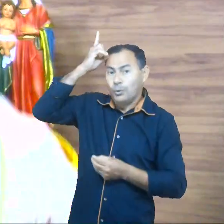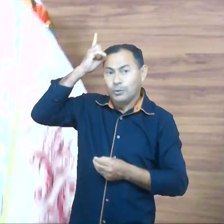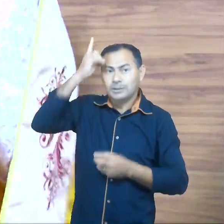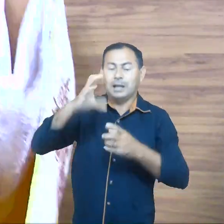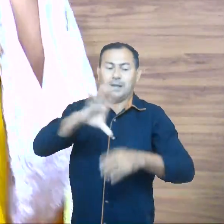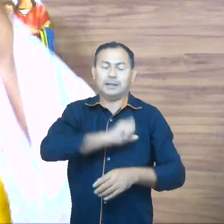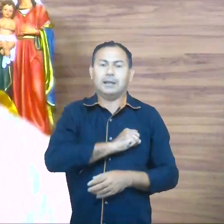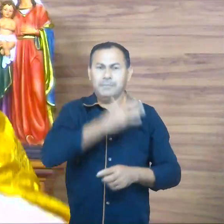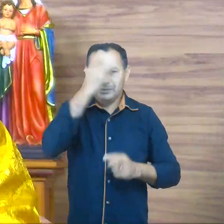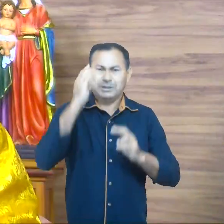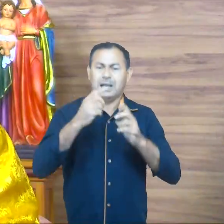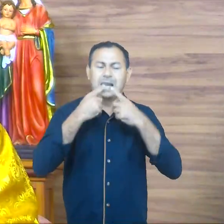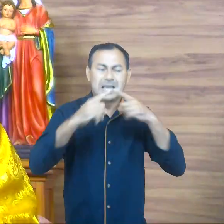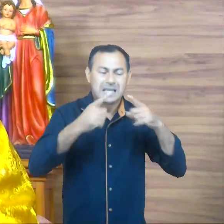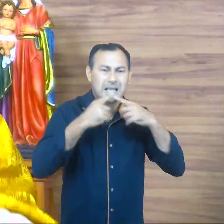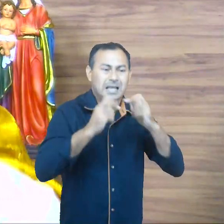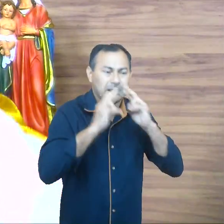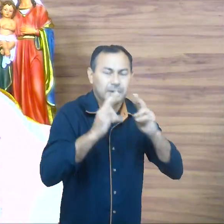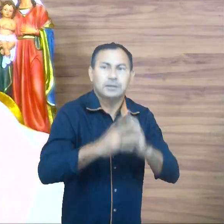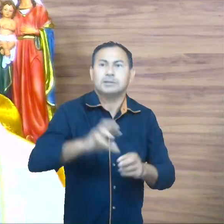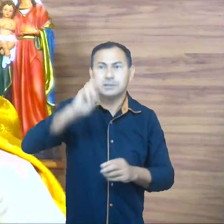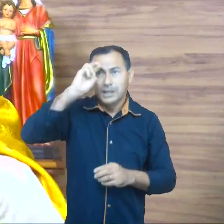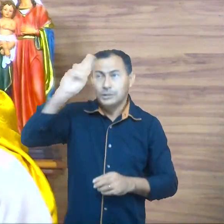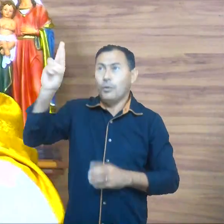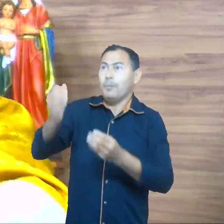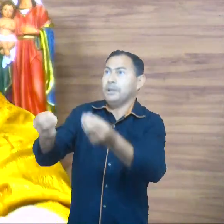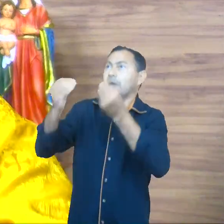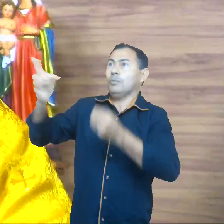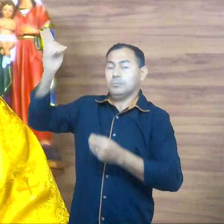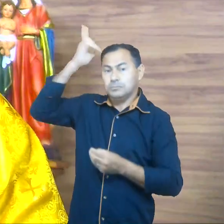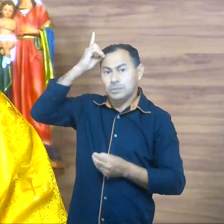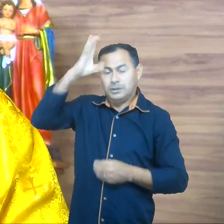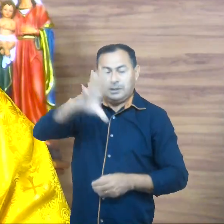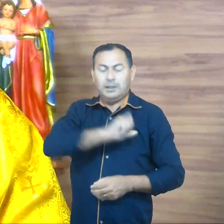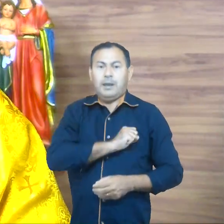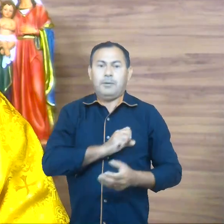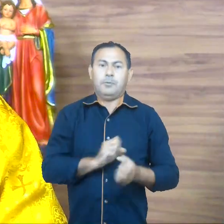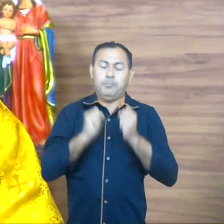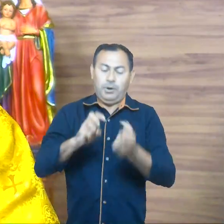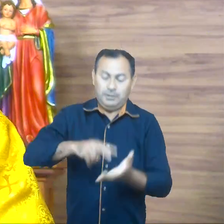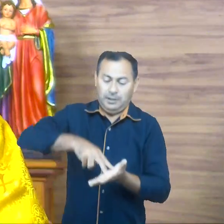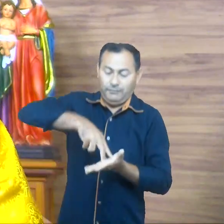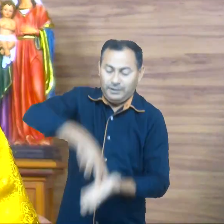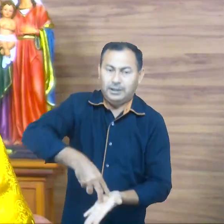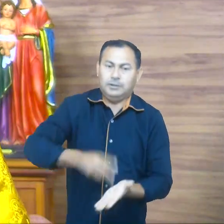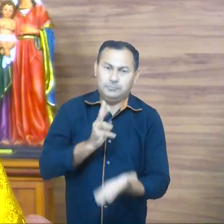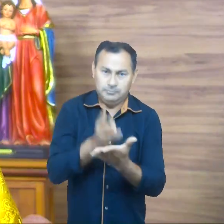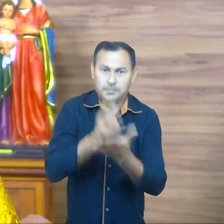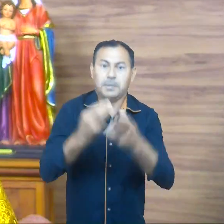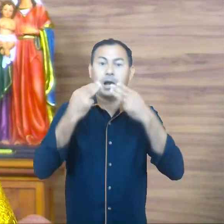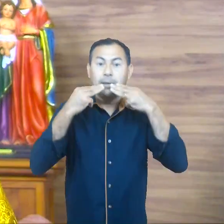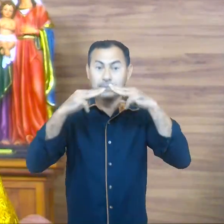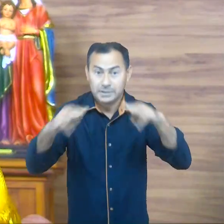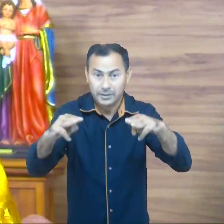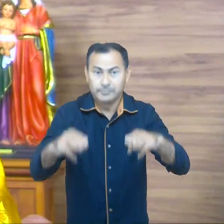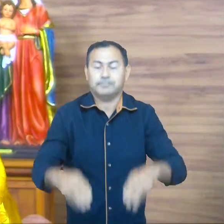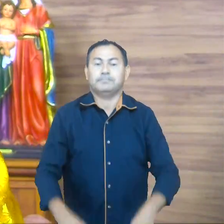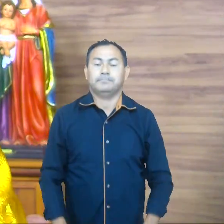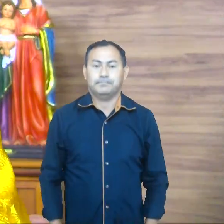criticando. Me dê o dom da caridade para que eu possa levantar na minha missão.